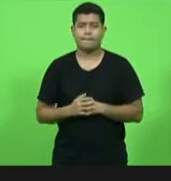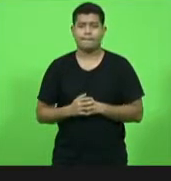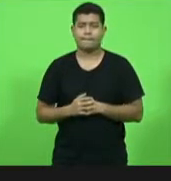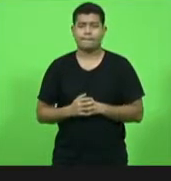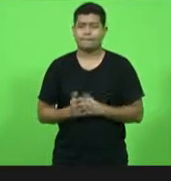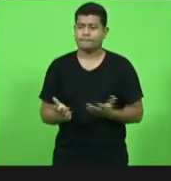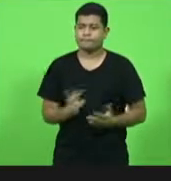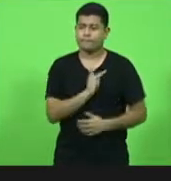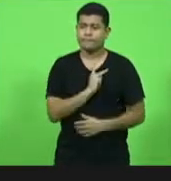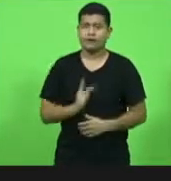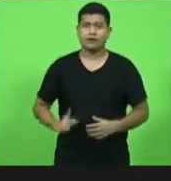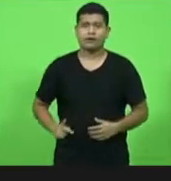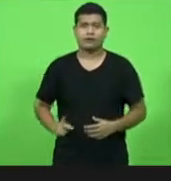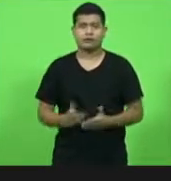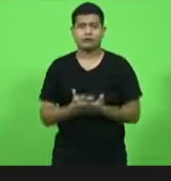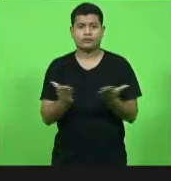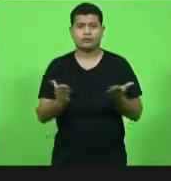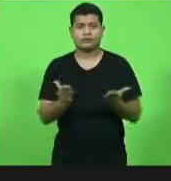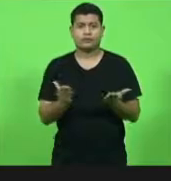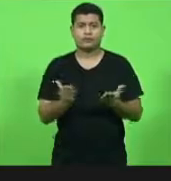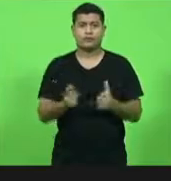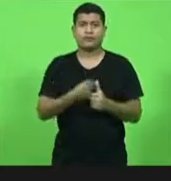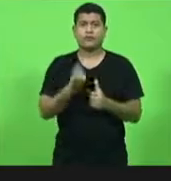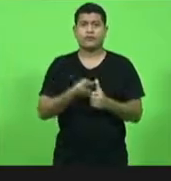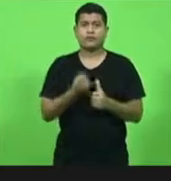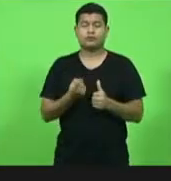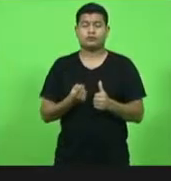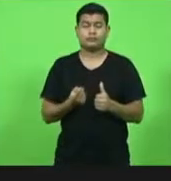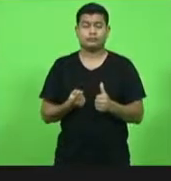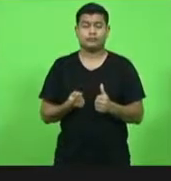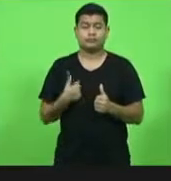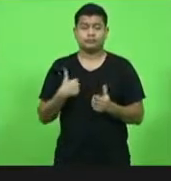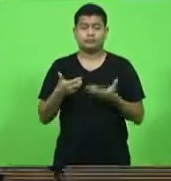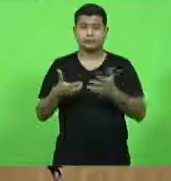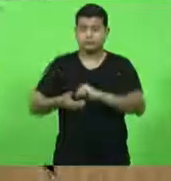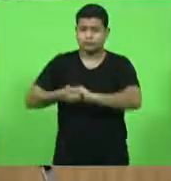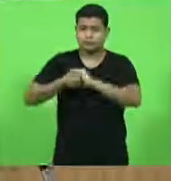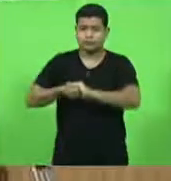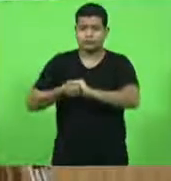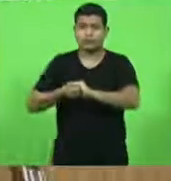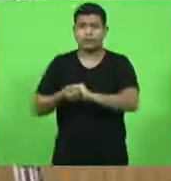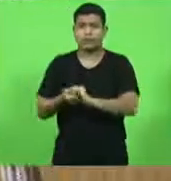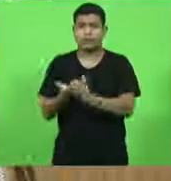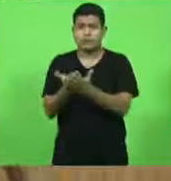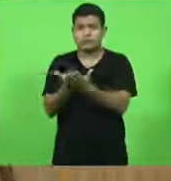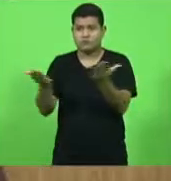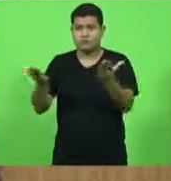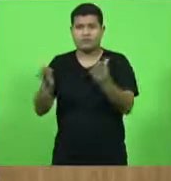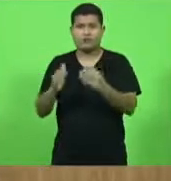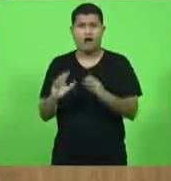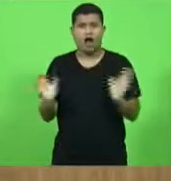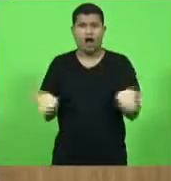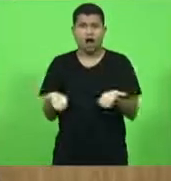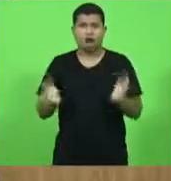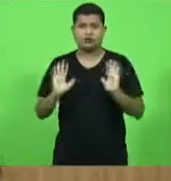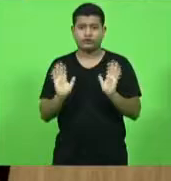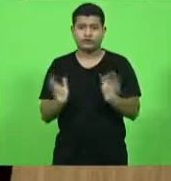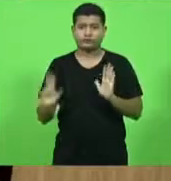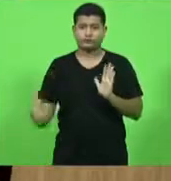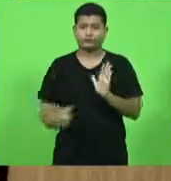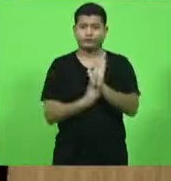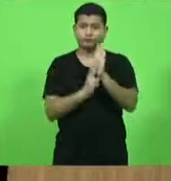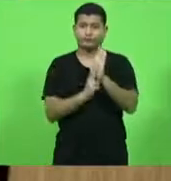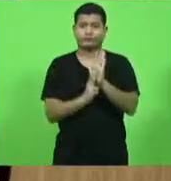Senhor presidente, membros da mesa, primeiramente quero, não tive a oportunidade ainda de cumprimentar a Vossa Excelência ainda que assumiram, né, esse cargo em